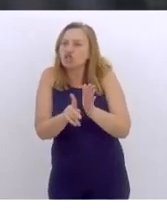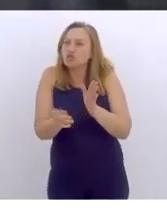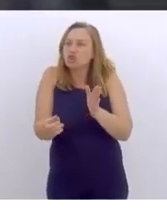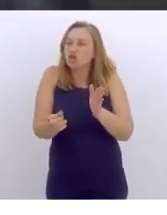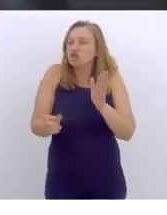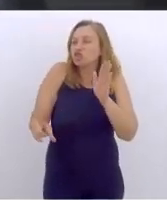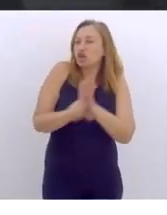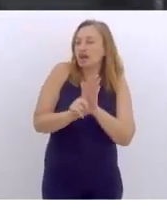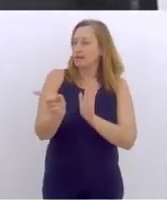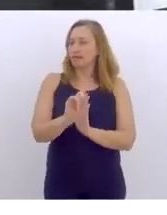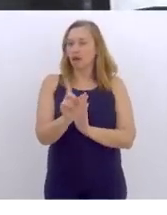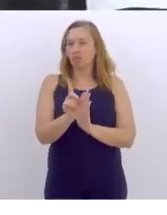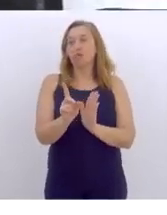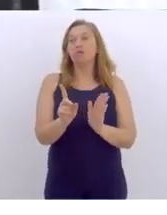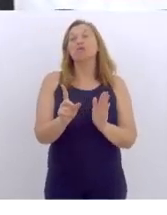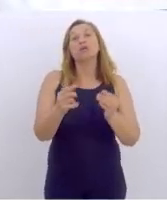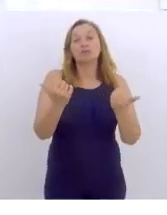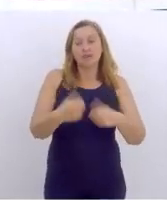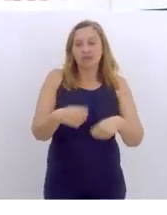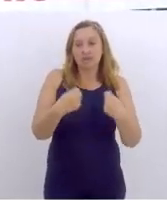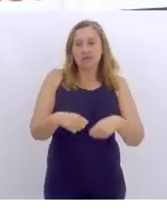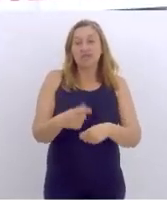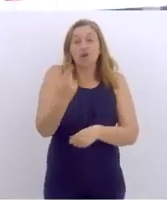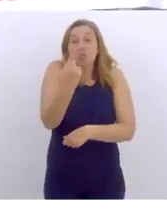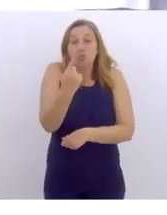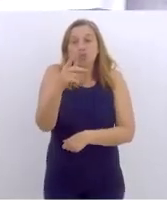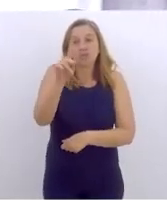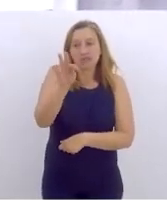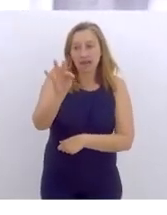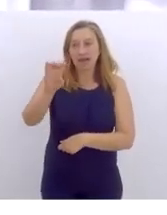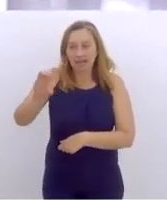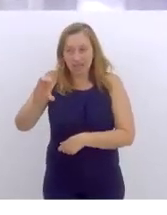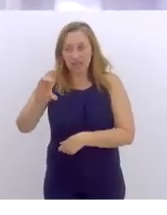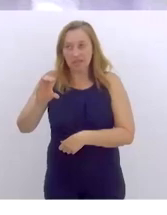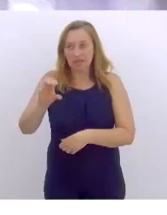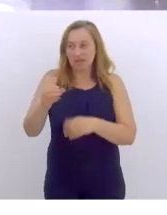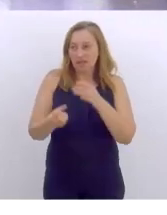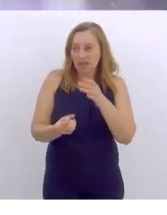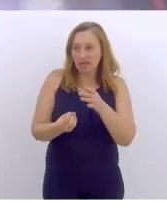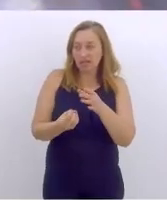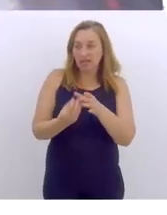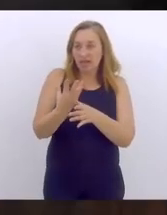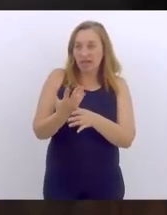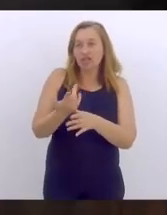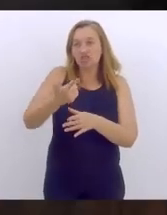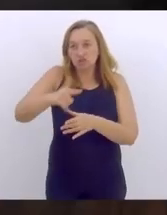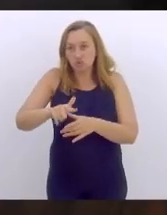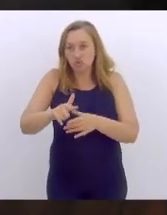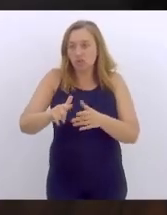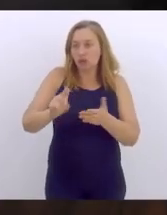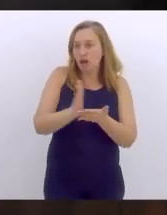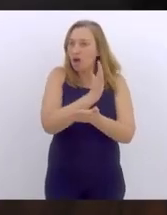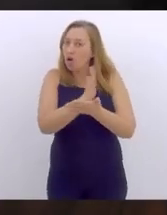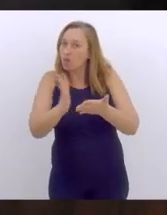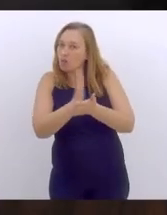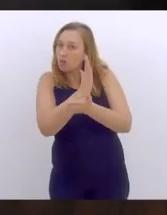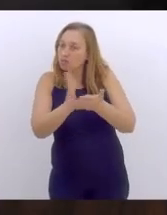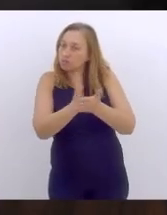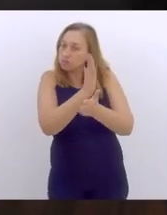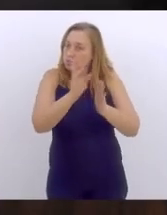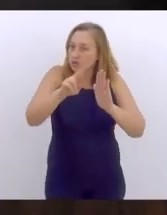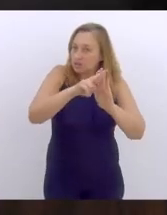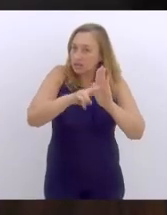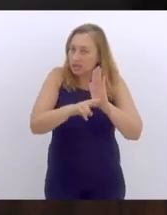de uma decisão judicial, porque tem um TAC, e dentro desse TAC tem algumas ações. De acordo com o Ministério Público, pode